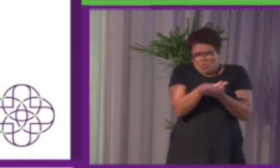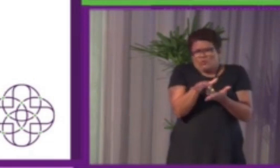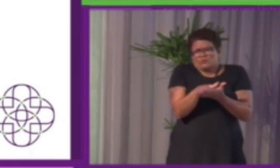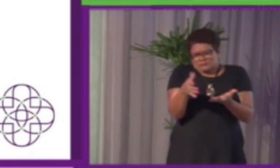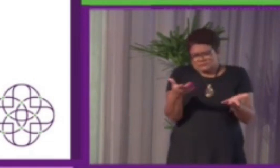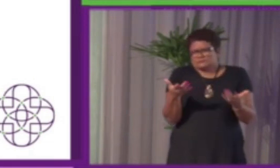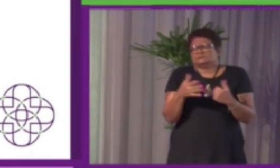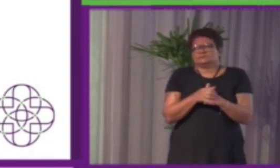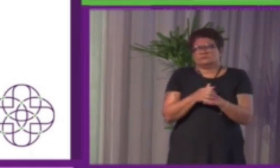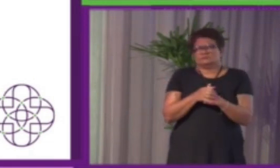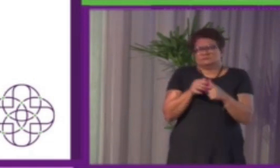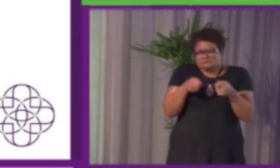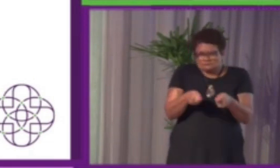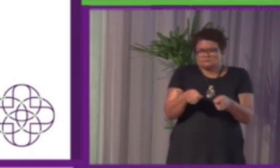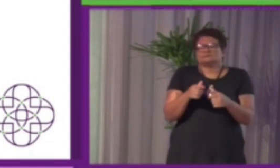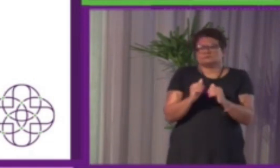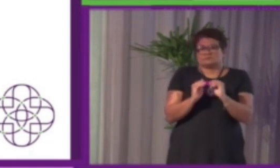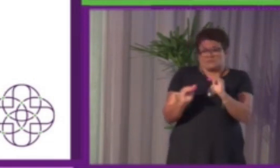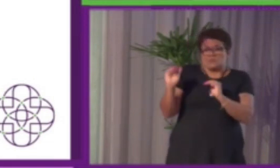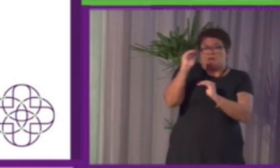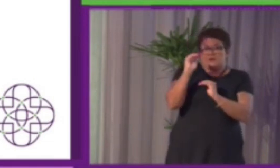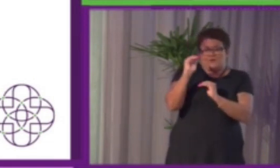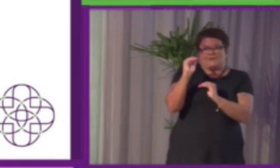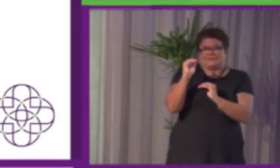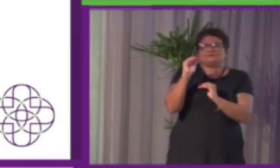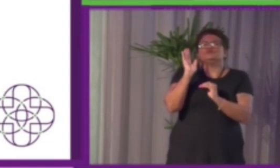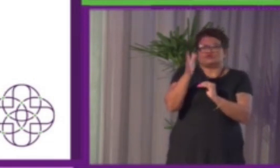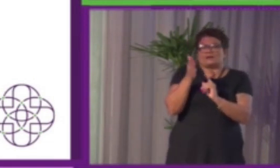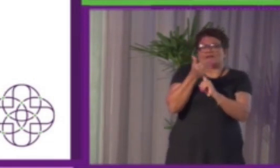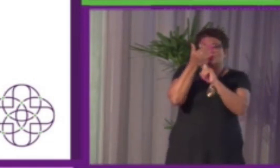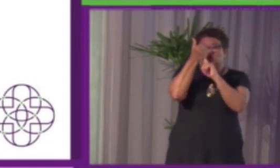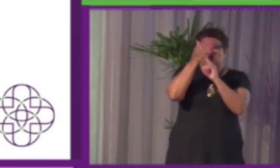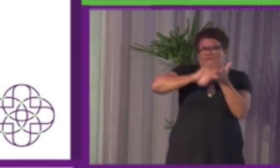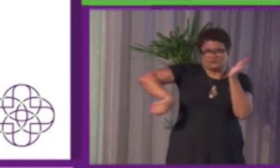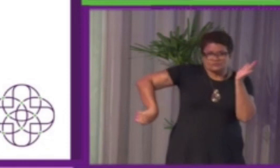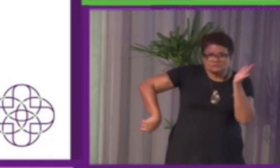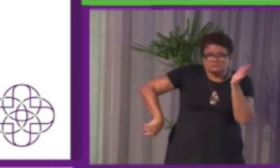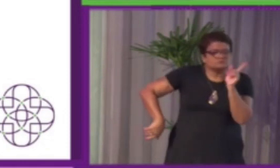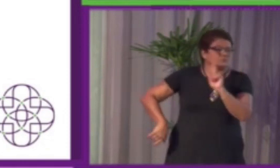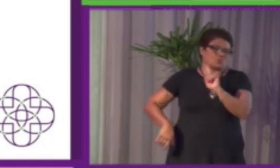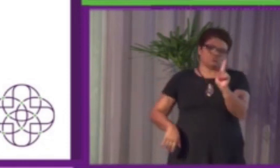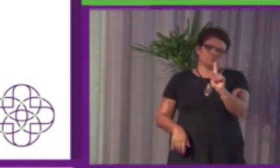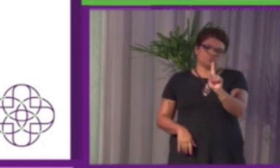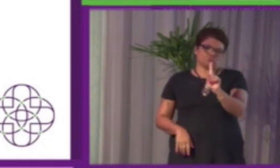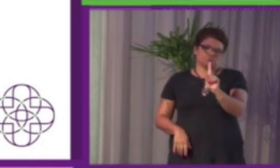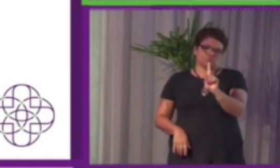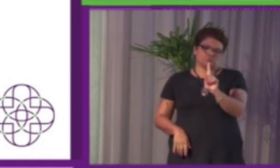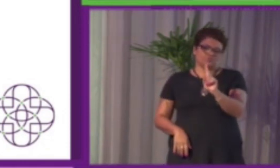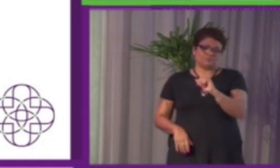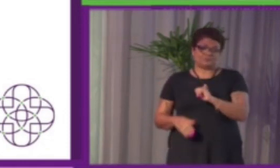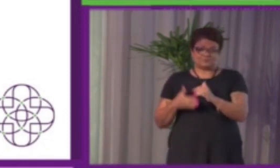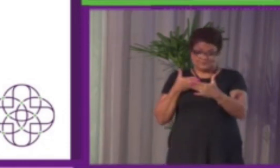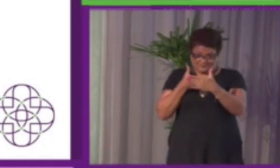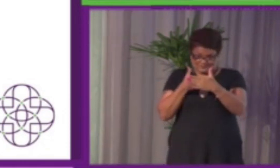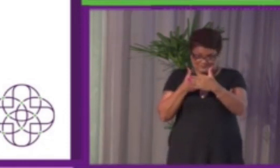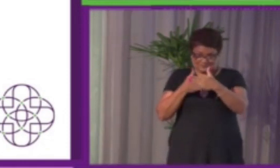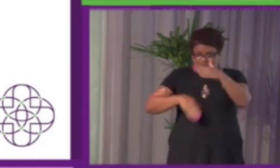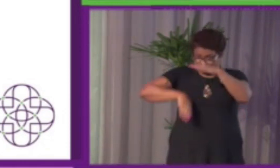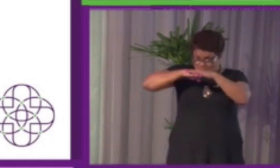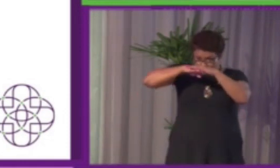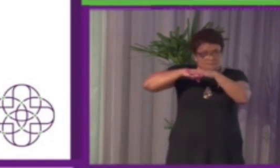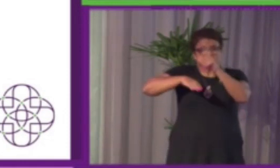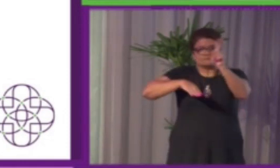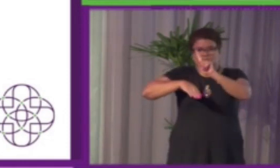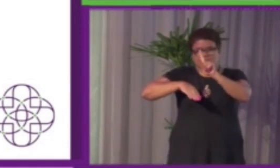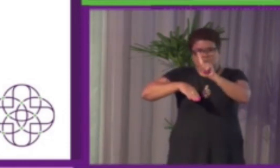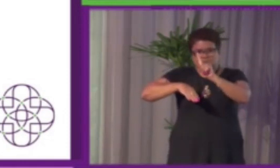o limiar, isso já é um critério de morte súbita para a tecnologia? Não. O limiar é um teto? Não, também. Tá?